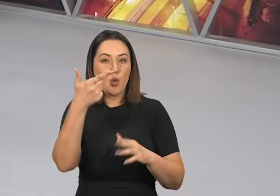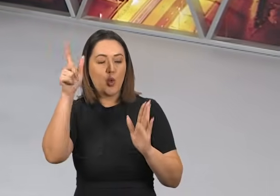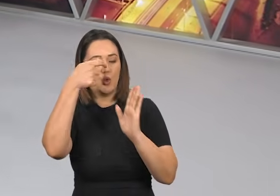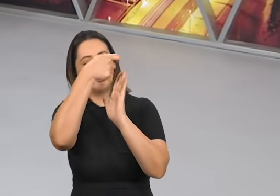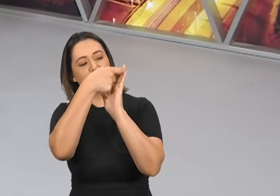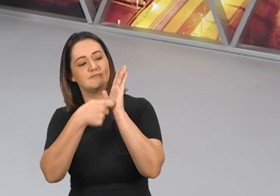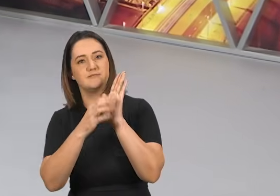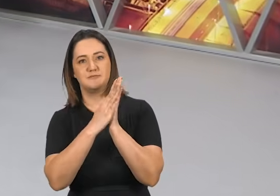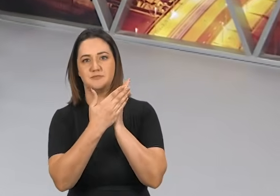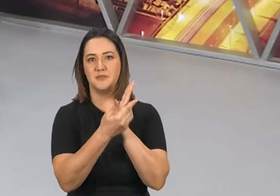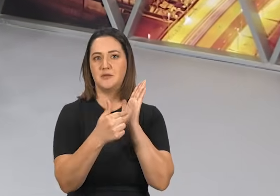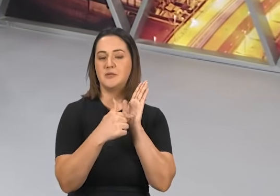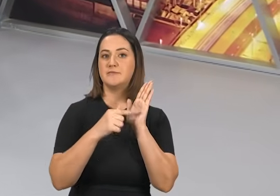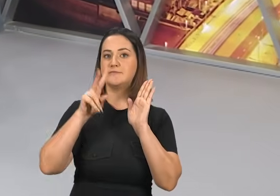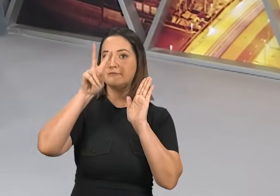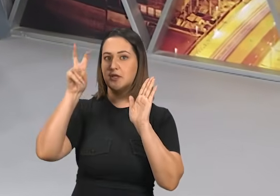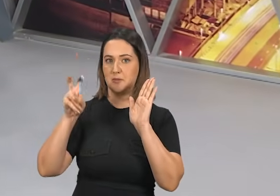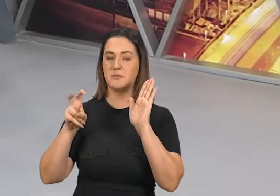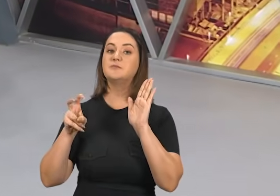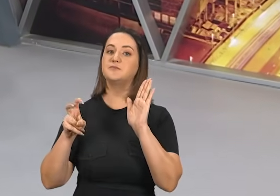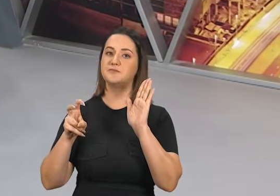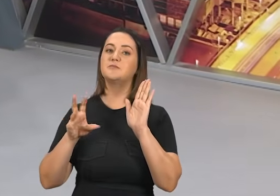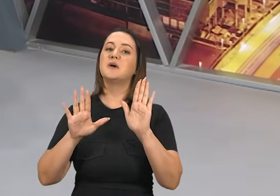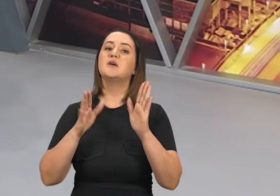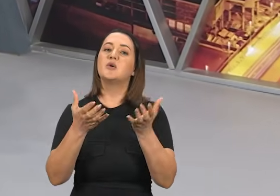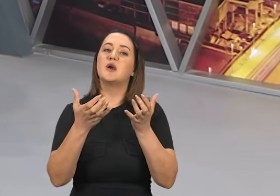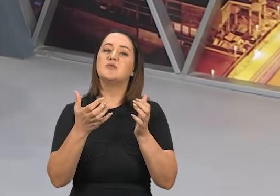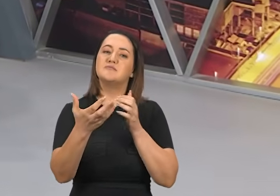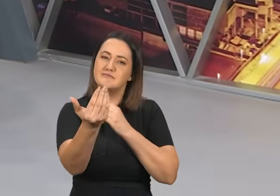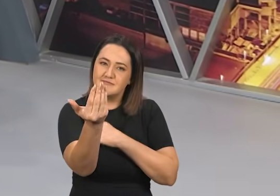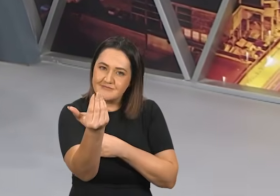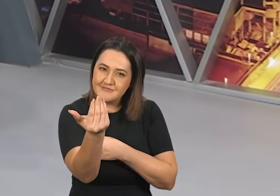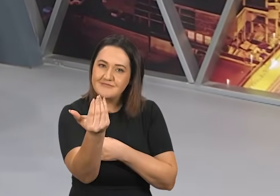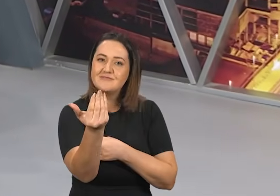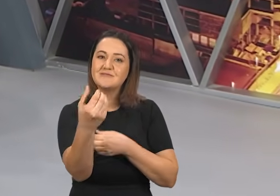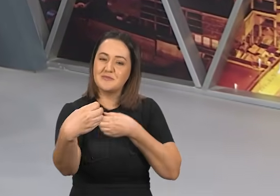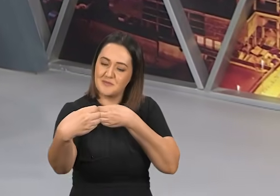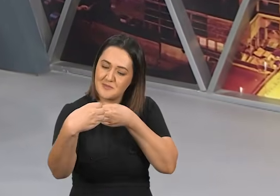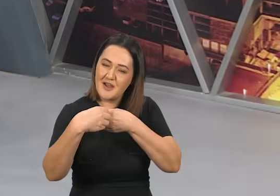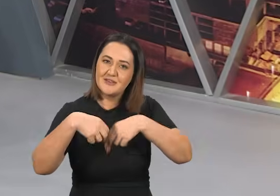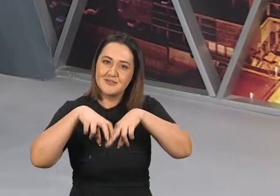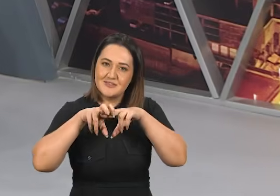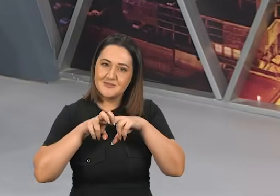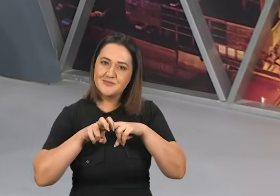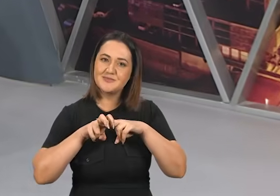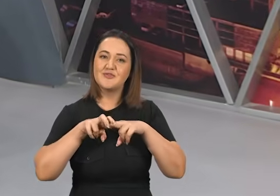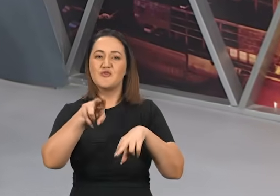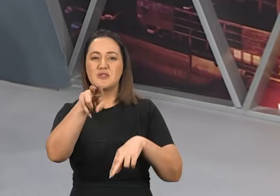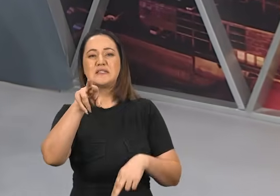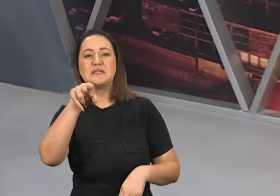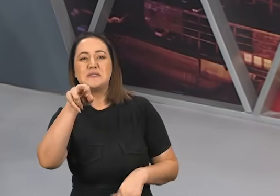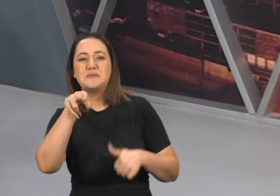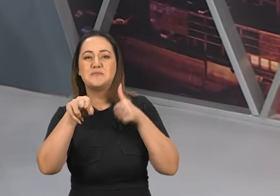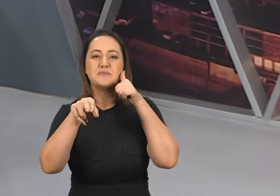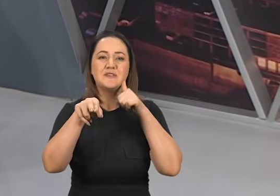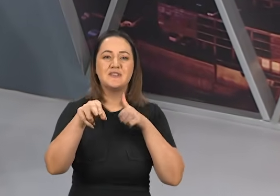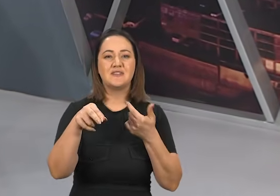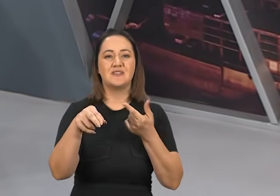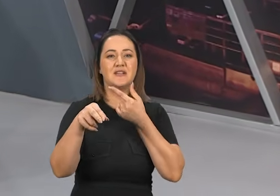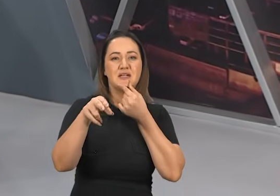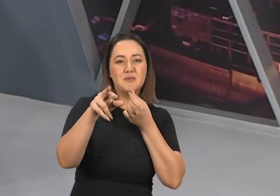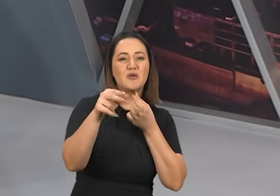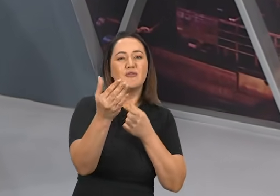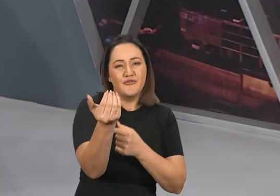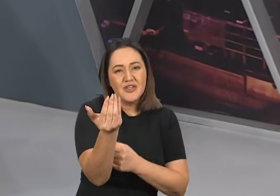mais um texto bíblico sobre esse importante tema. Mas eu quero convidar você para chegar mais perto mesmo. Você irmã, você